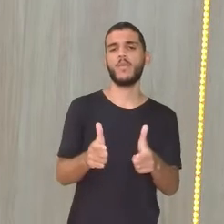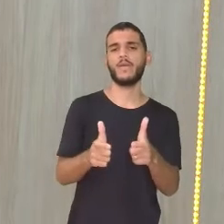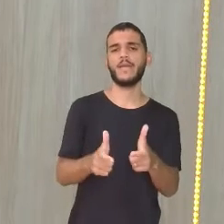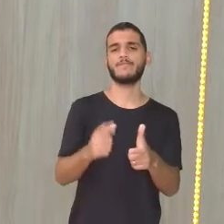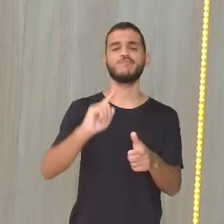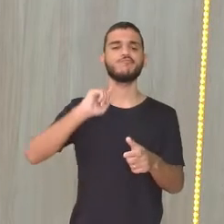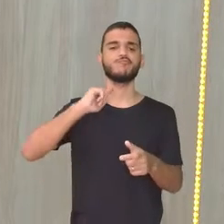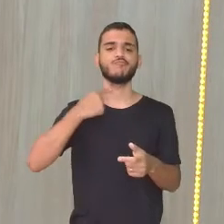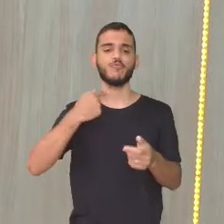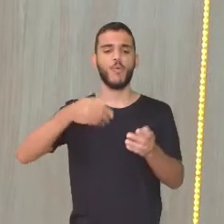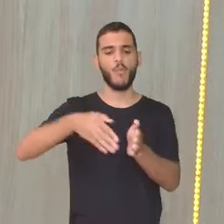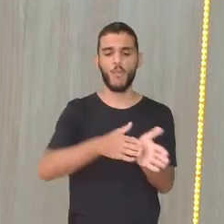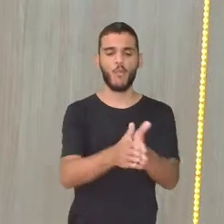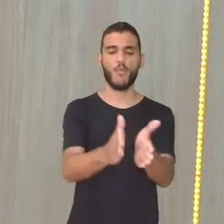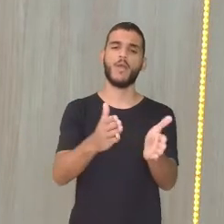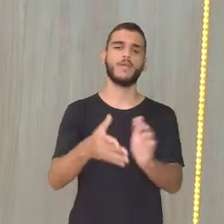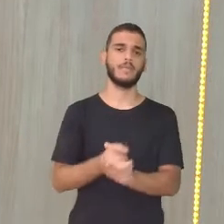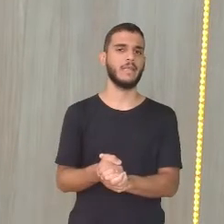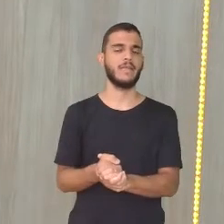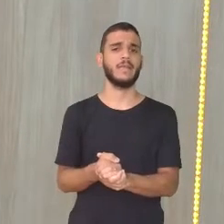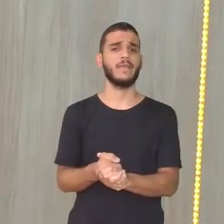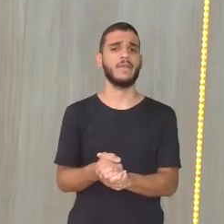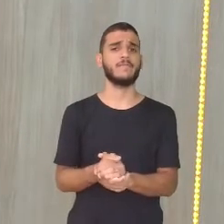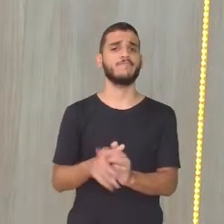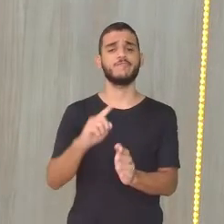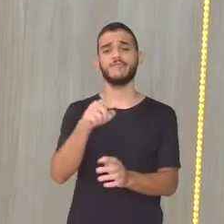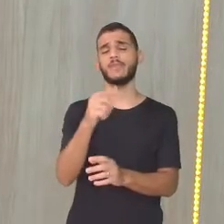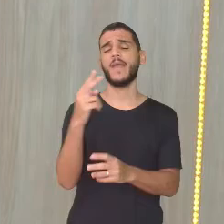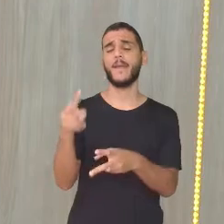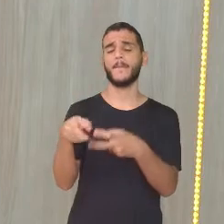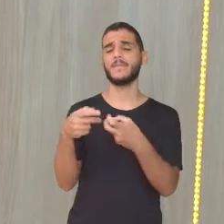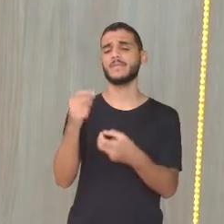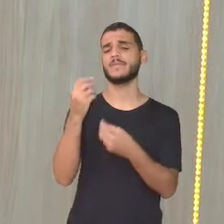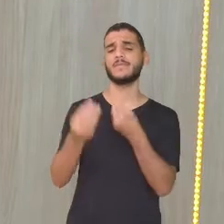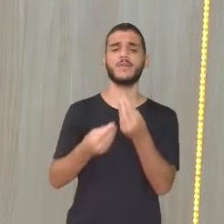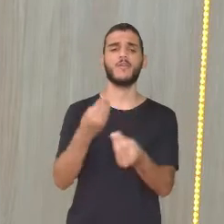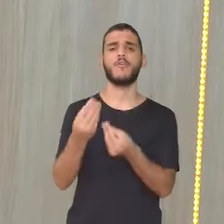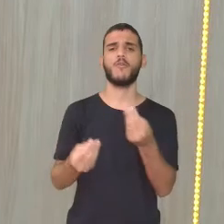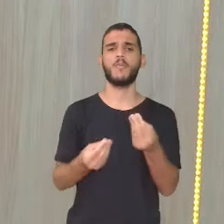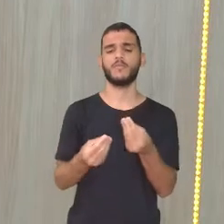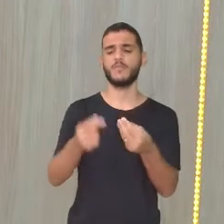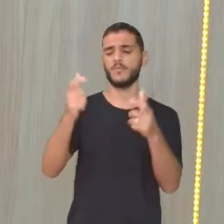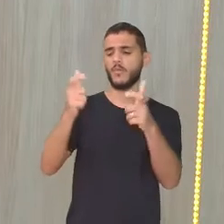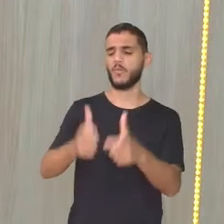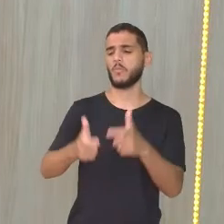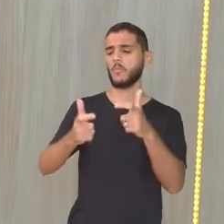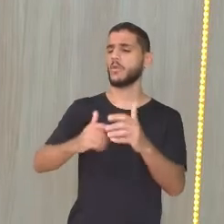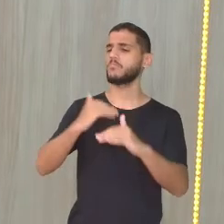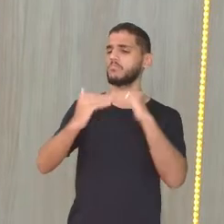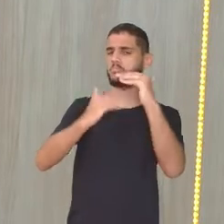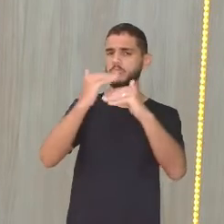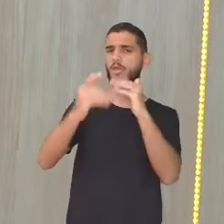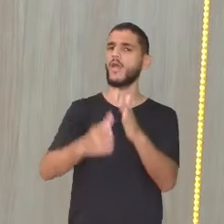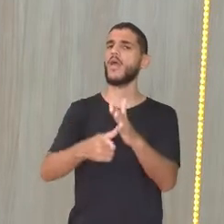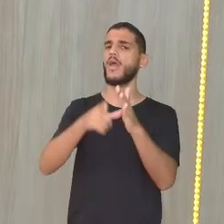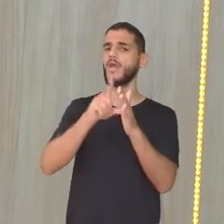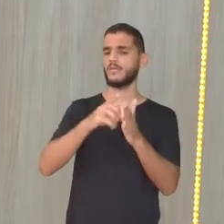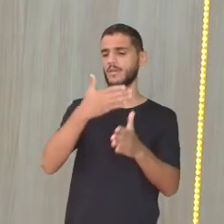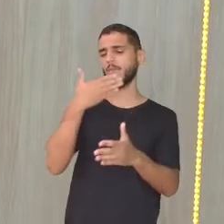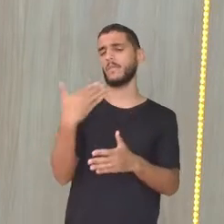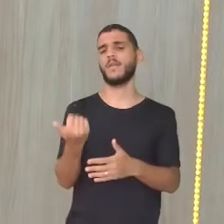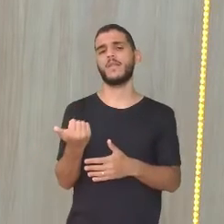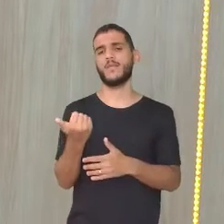de lixo. Então é como você percebe, ó, esse lugar aqui está mais desenvolvido do que era antes. O ideal, minha